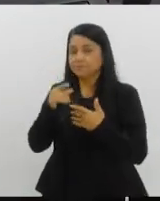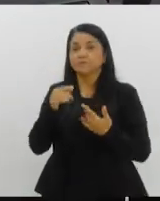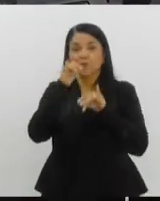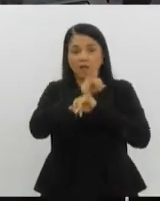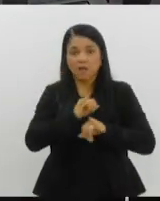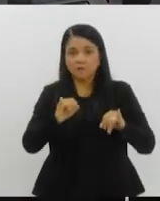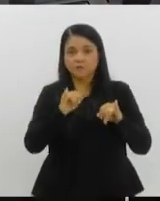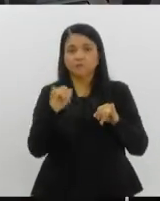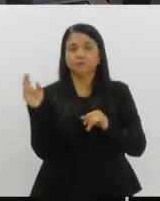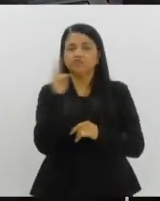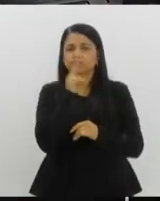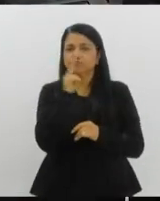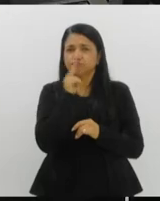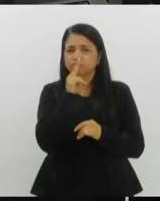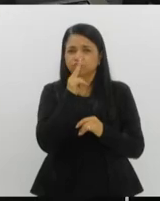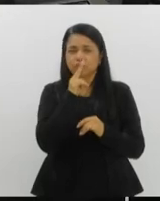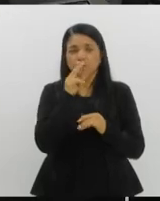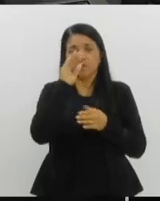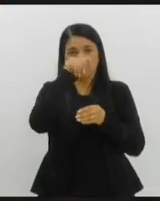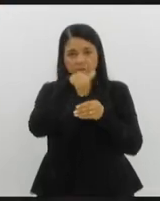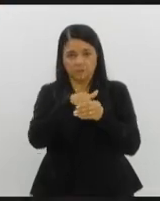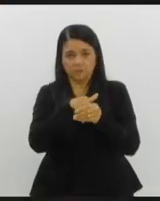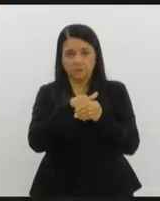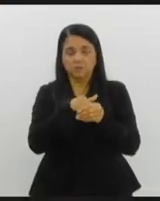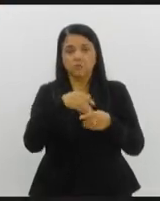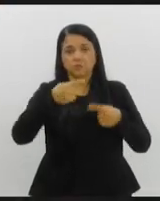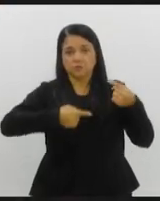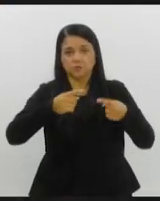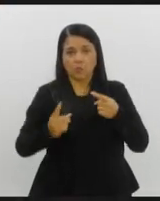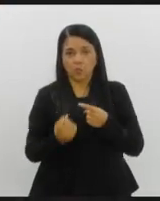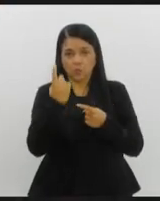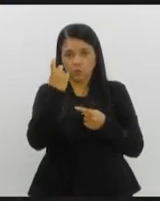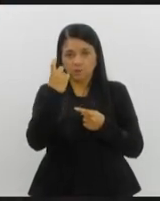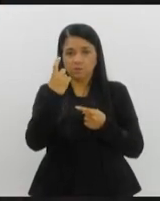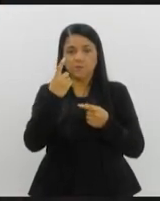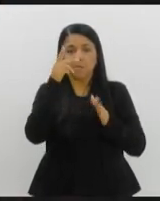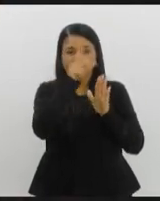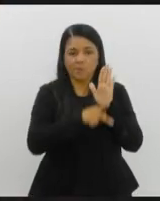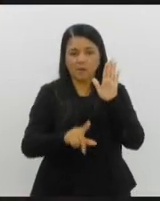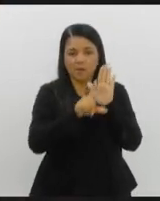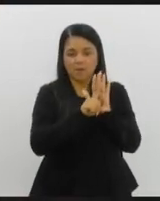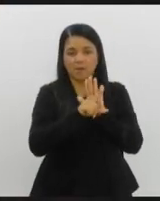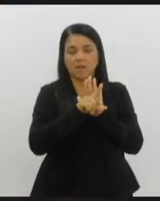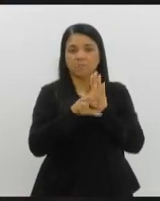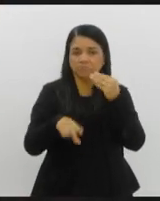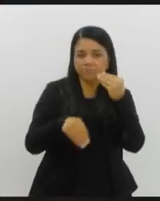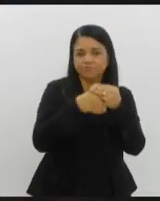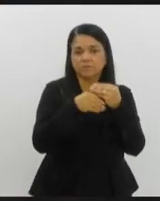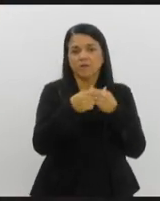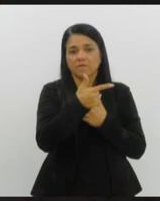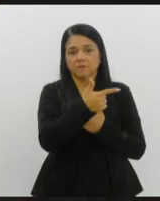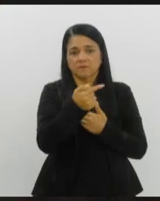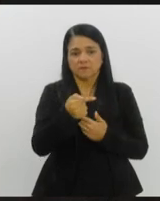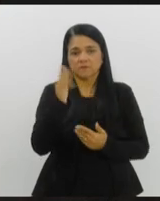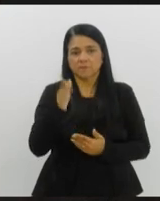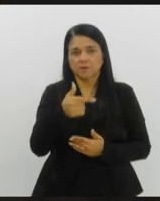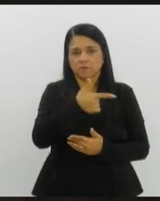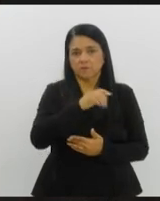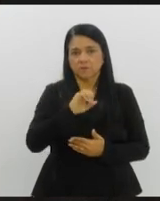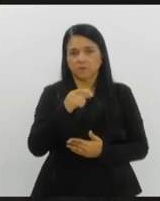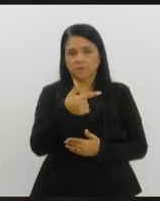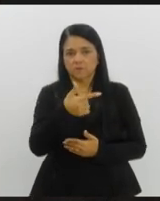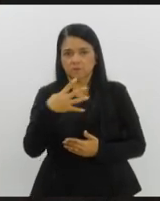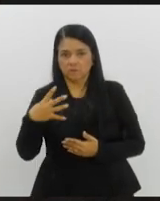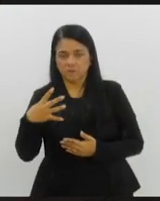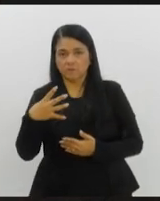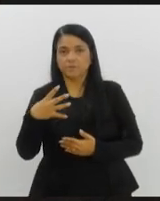Anuncio, em regime de urgência, em votação, em discussão única, projeto de lei complementar número